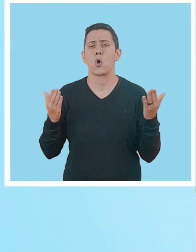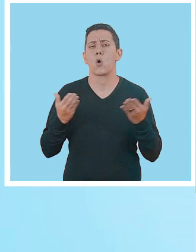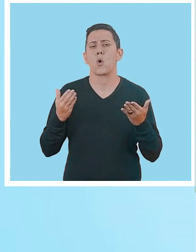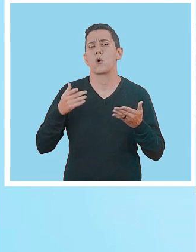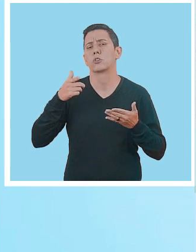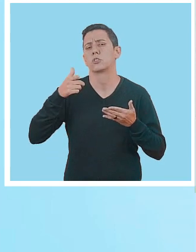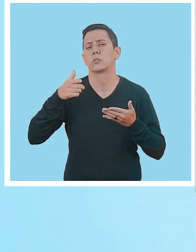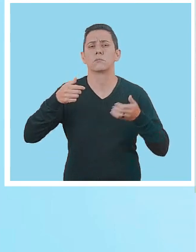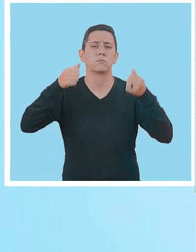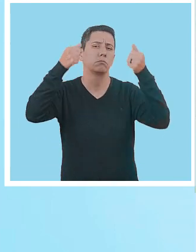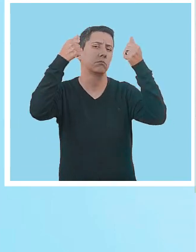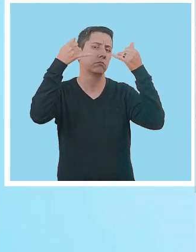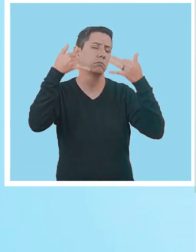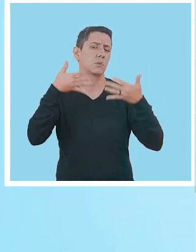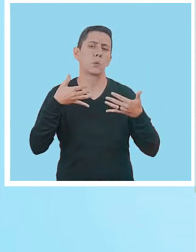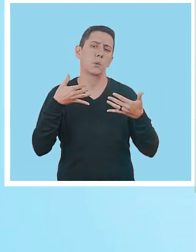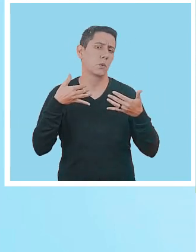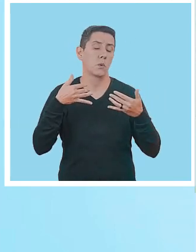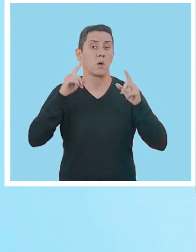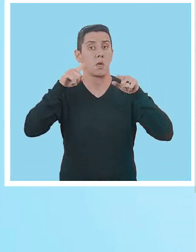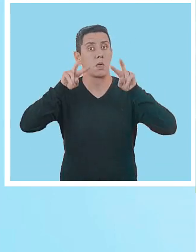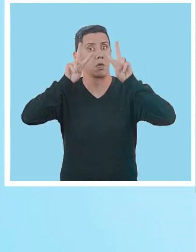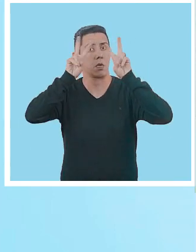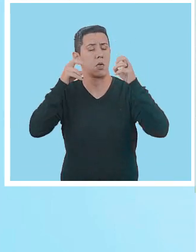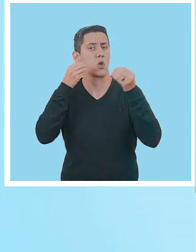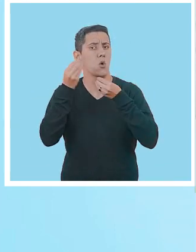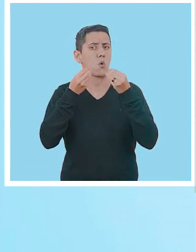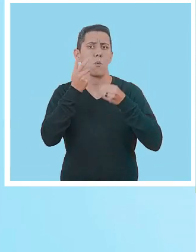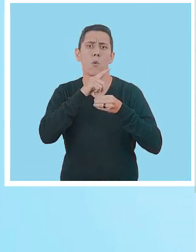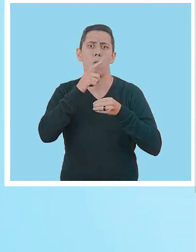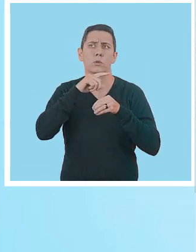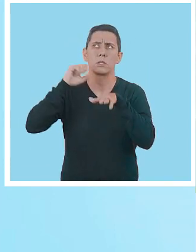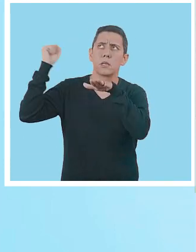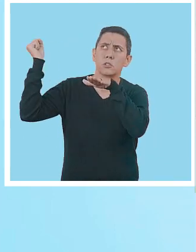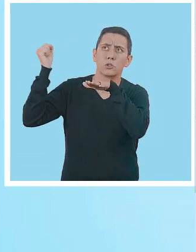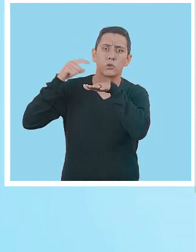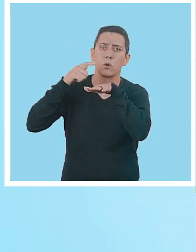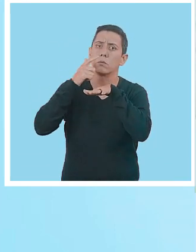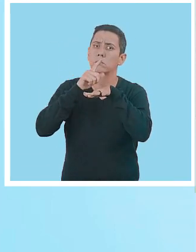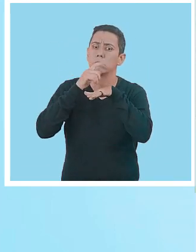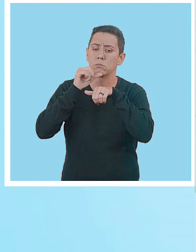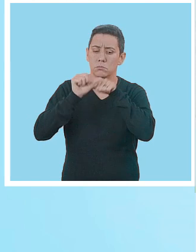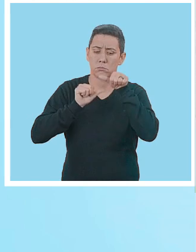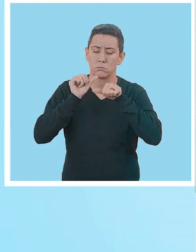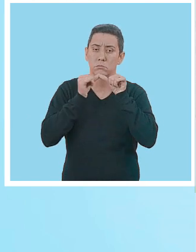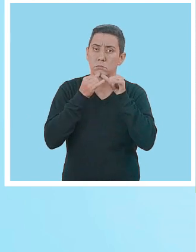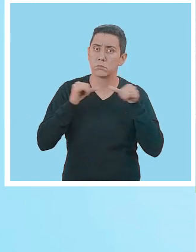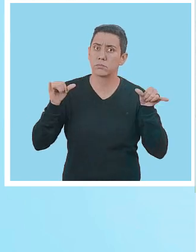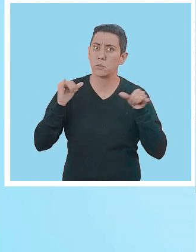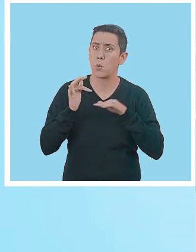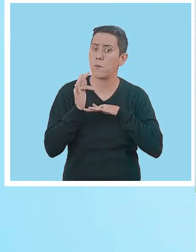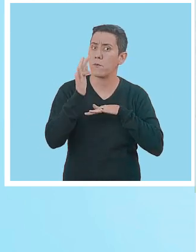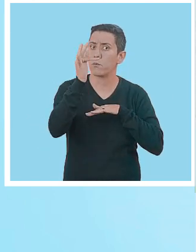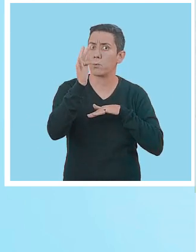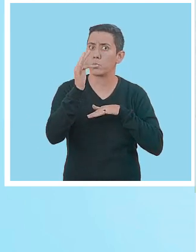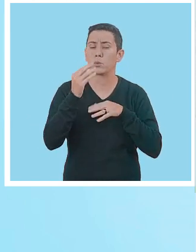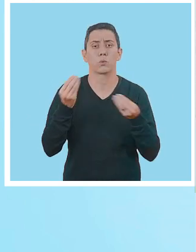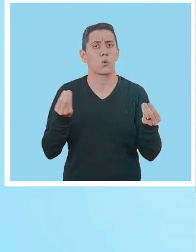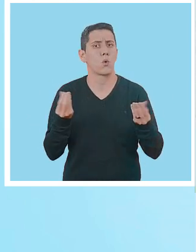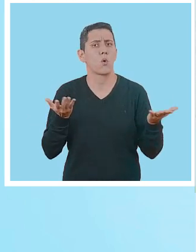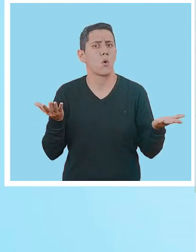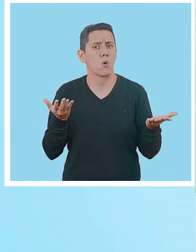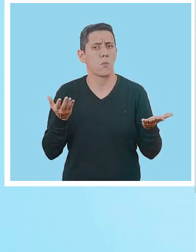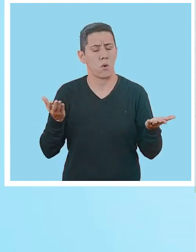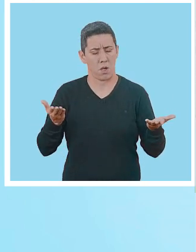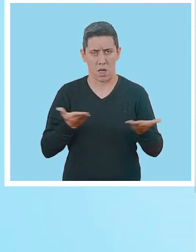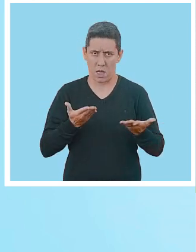como um todo e quais as tendências para um futuro próximo então para isso vamos entender Qual que é